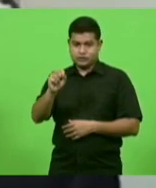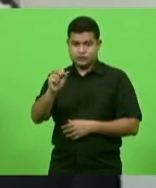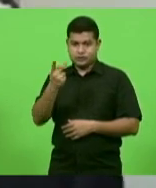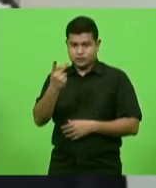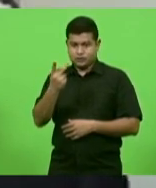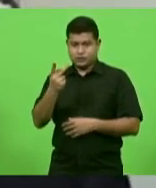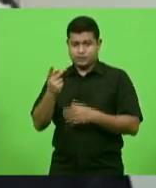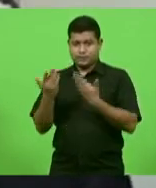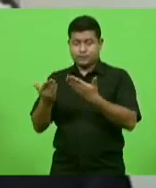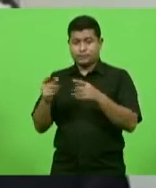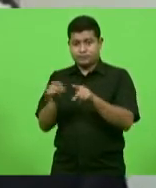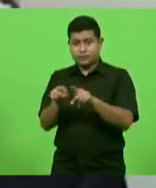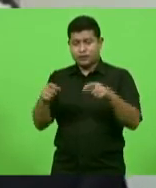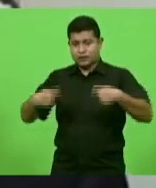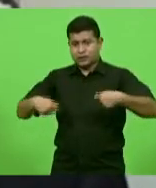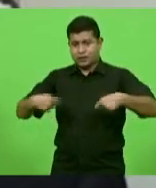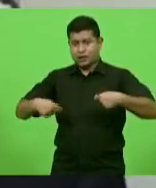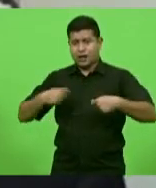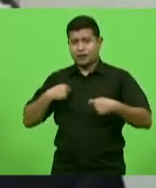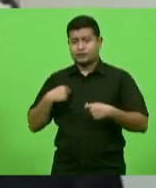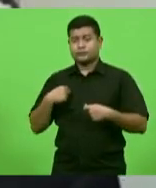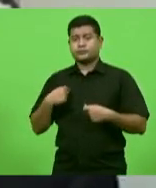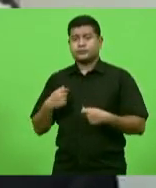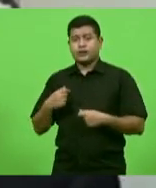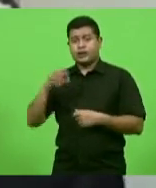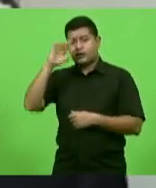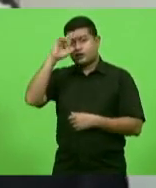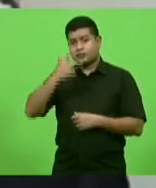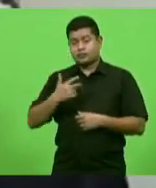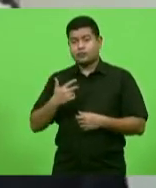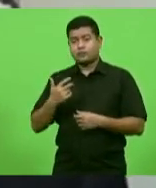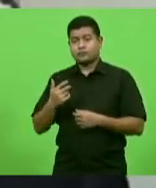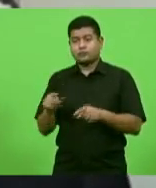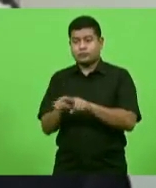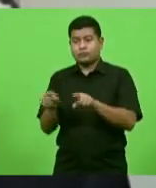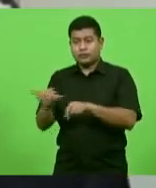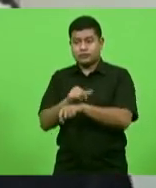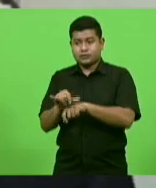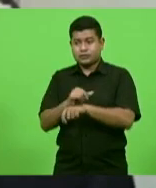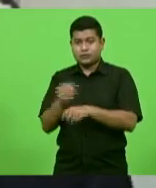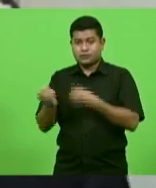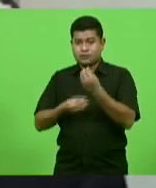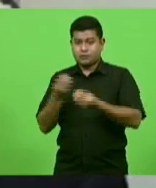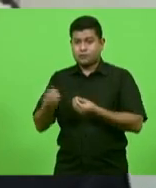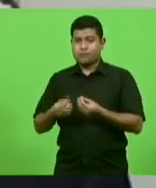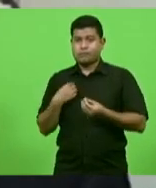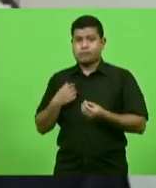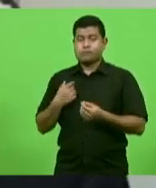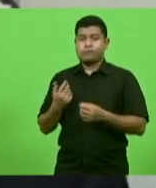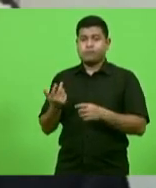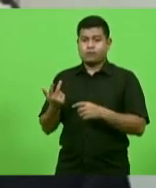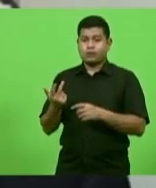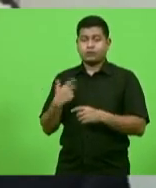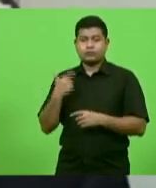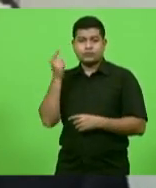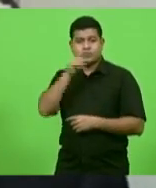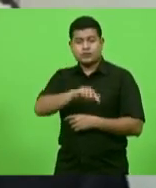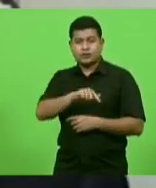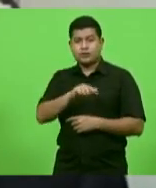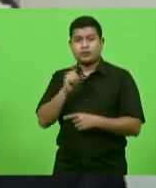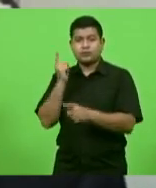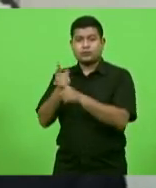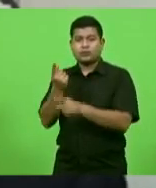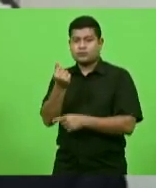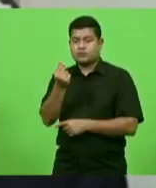Se necessário com auxílio de órgãos e instituições internacionais para a busca no interior e no exterior dos valores pagos